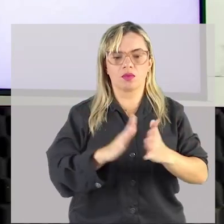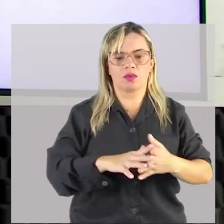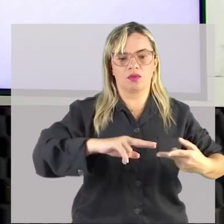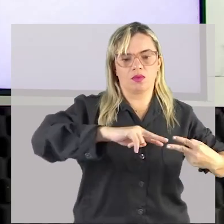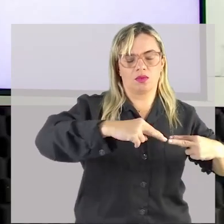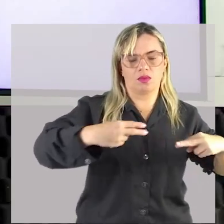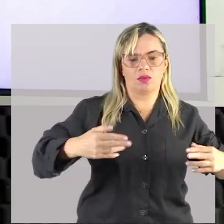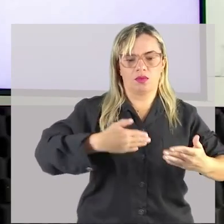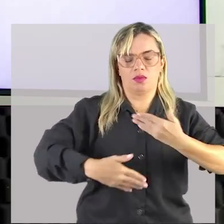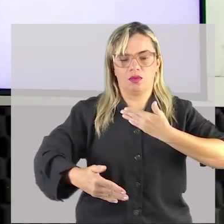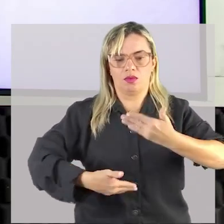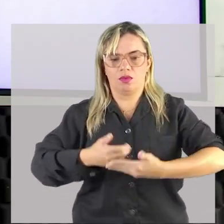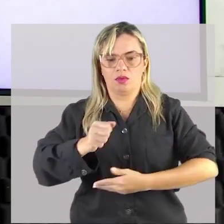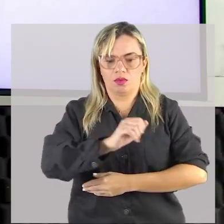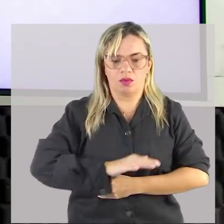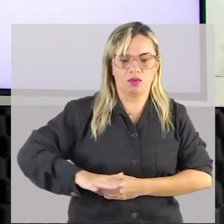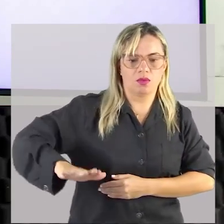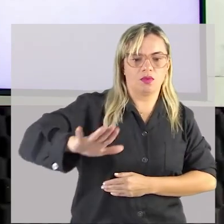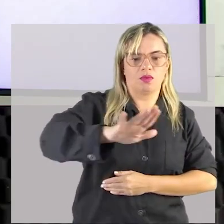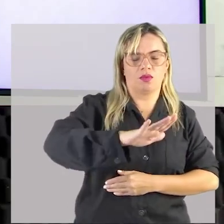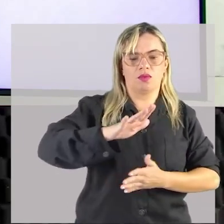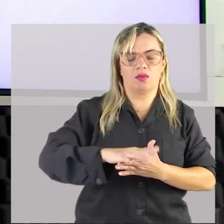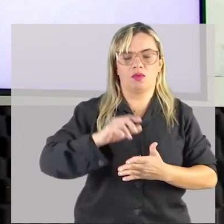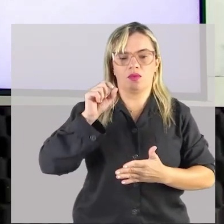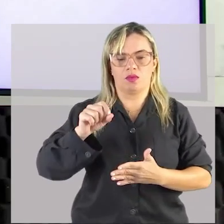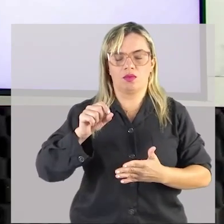genética interagindo com o meio, ambiente,